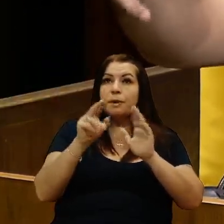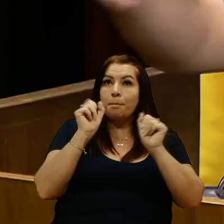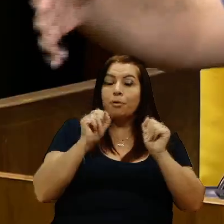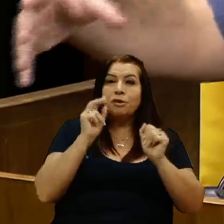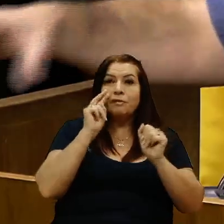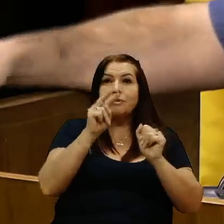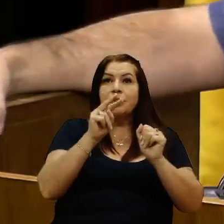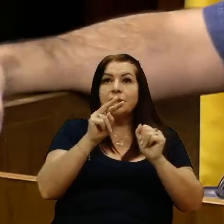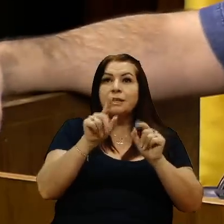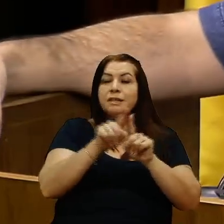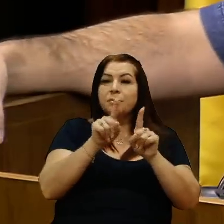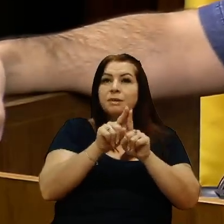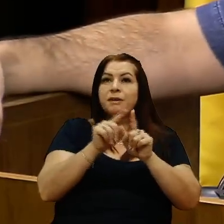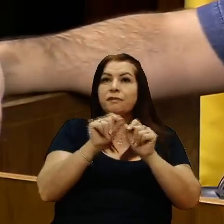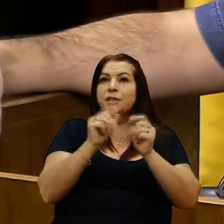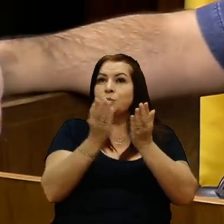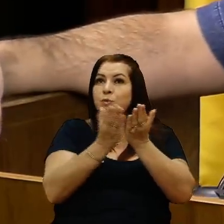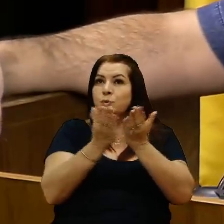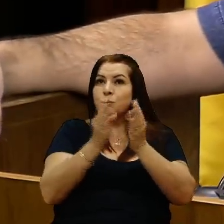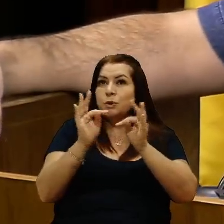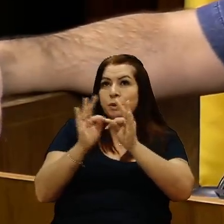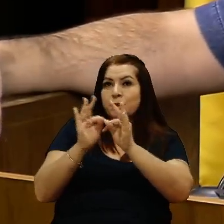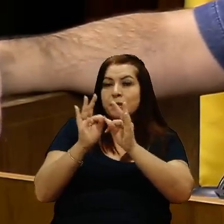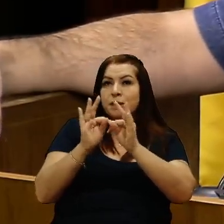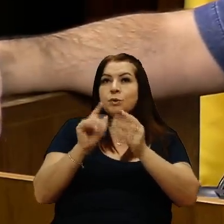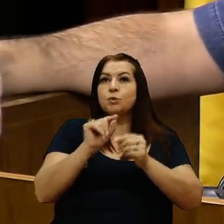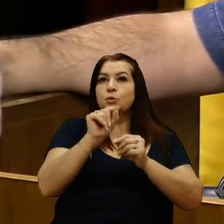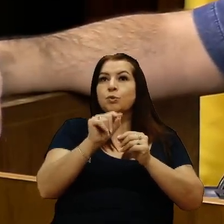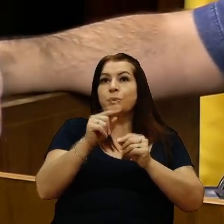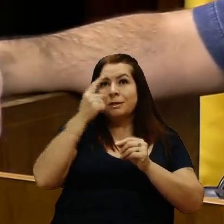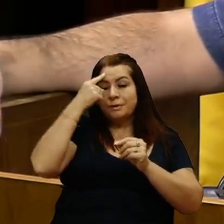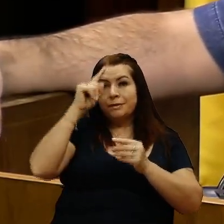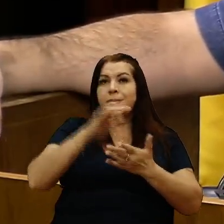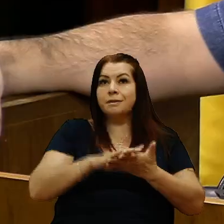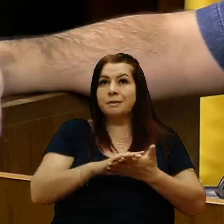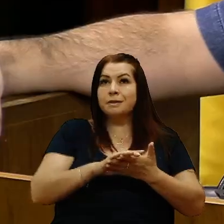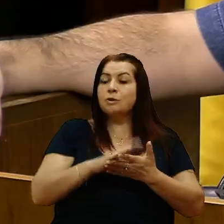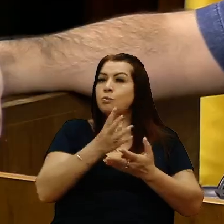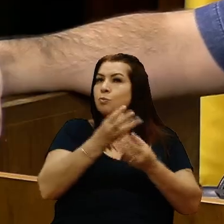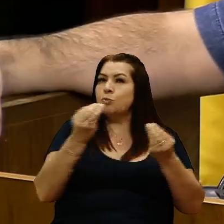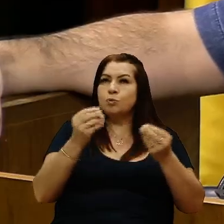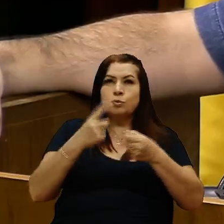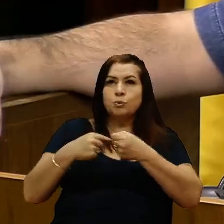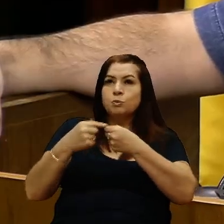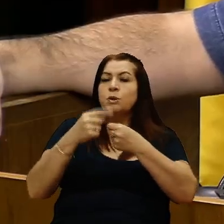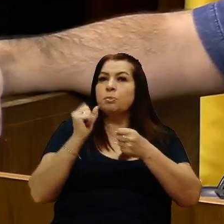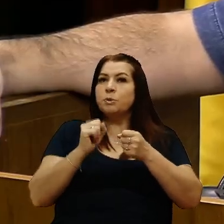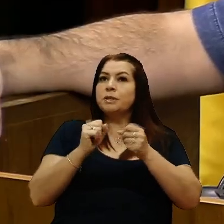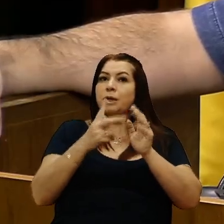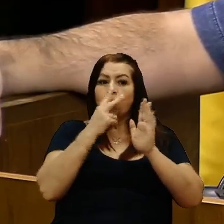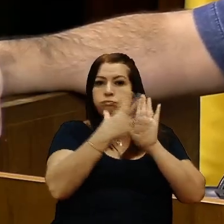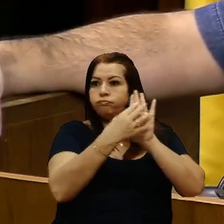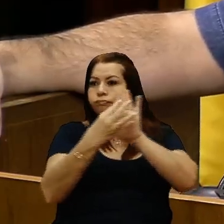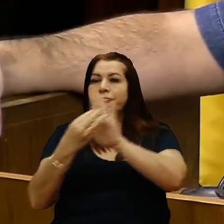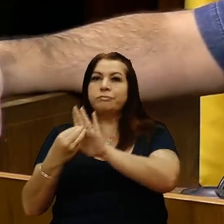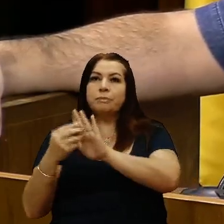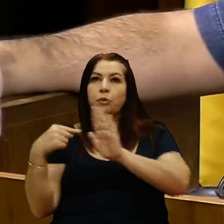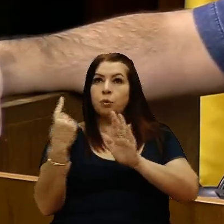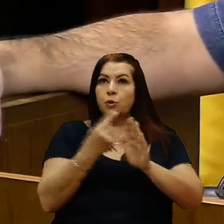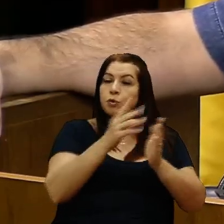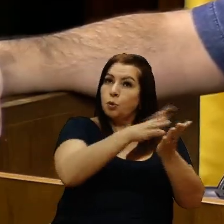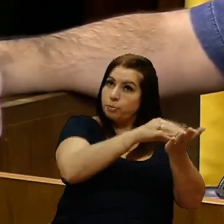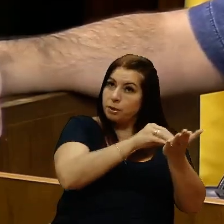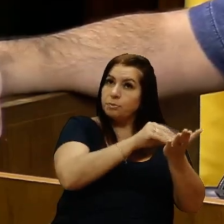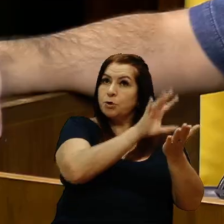debruçar também e fazer um estudo técnico sobre essa iniciativa, onde muitos municípios poderão se espelhar. Nós copiamos e colamos de